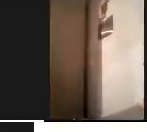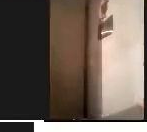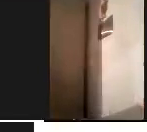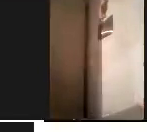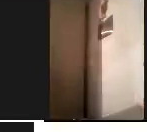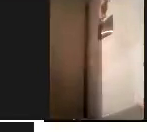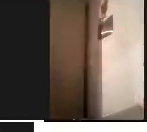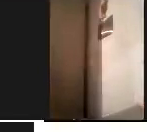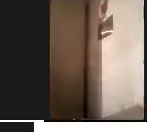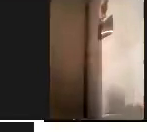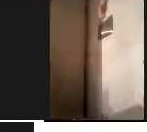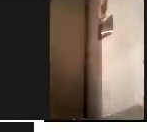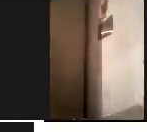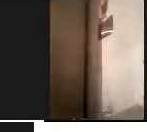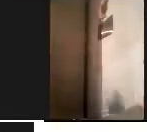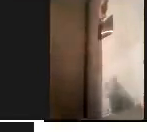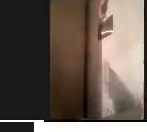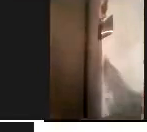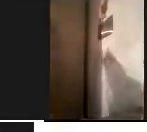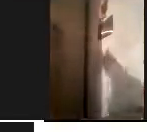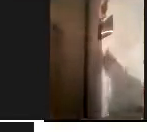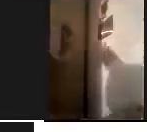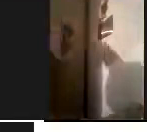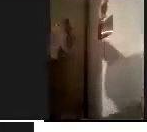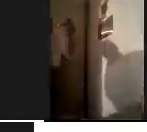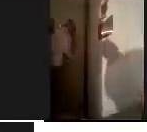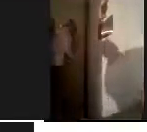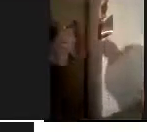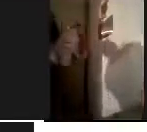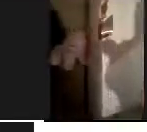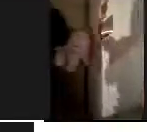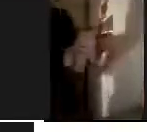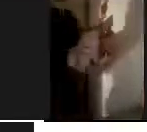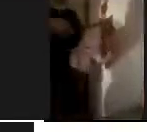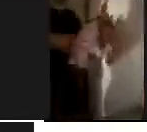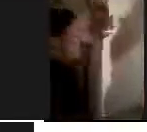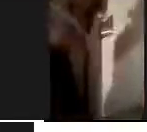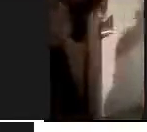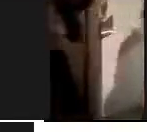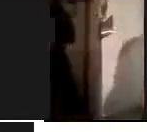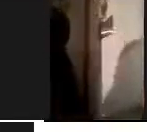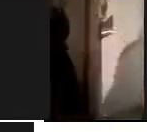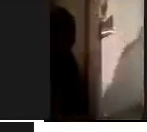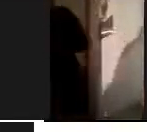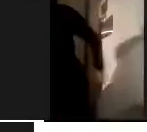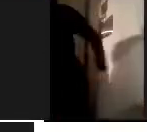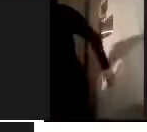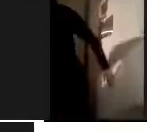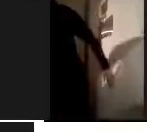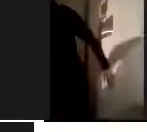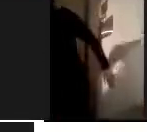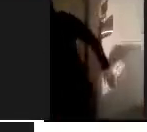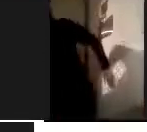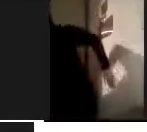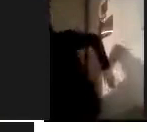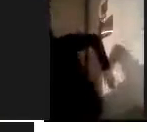Então, um bolo de amendoim. Será que uma, uma gestante ela